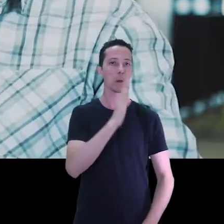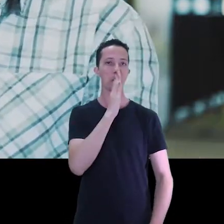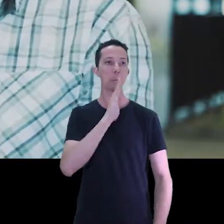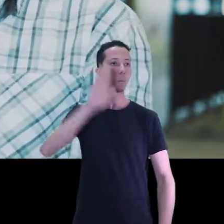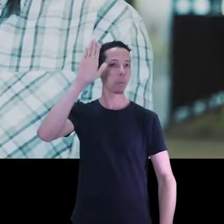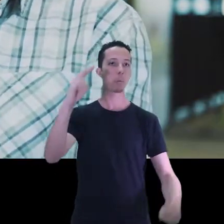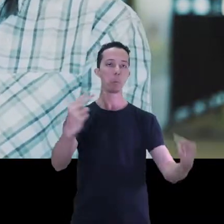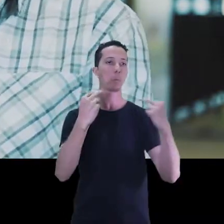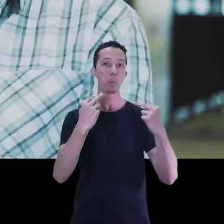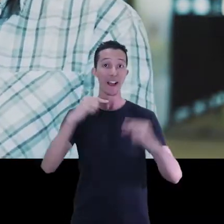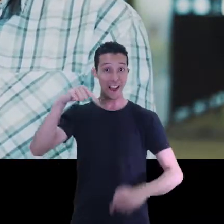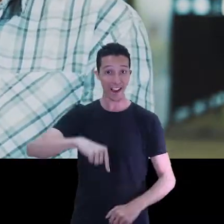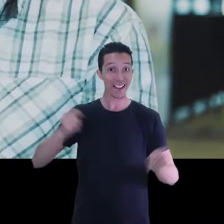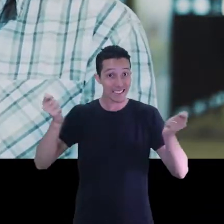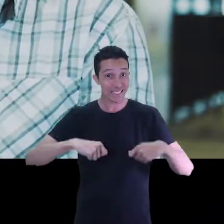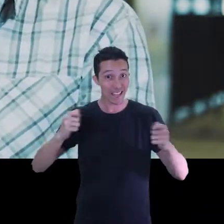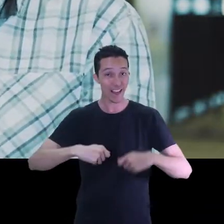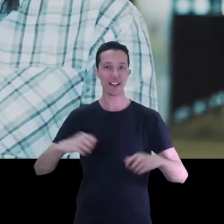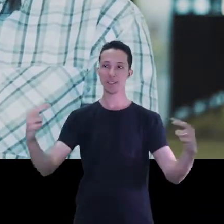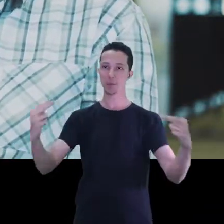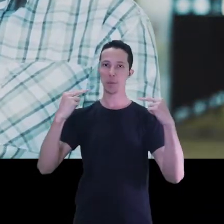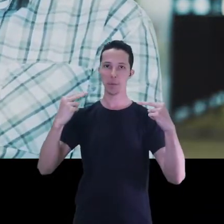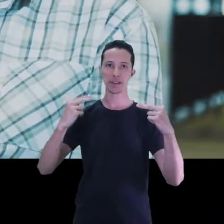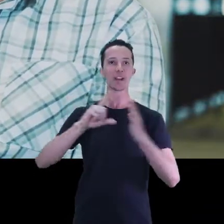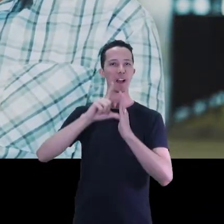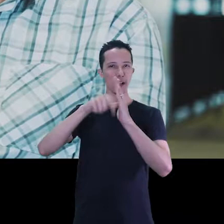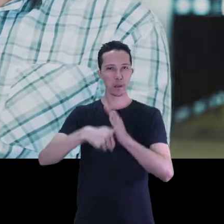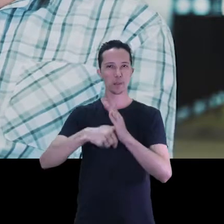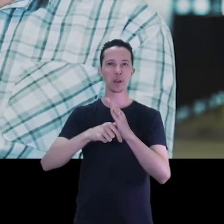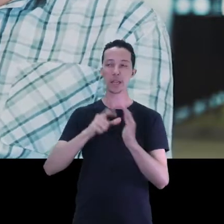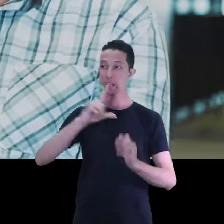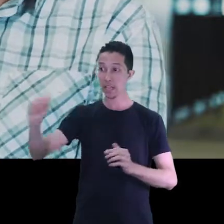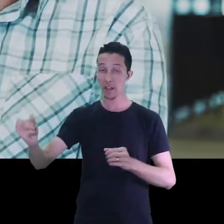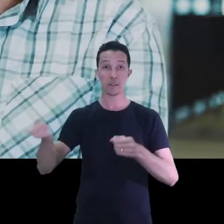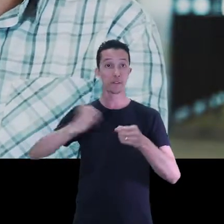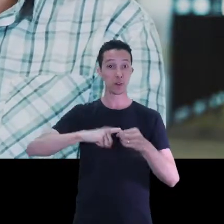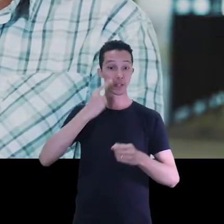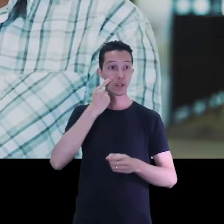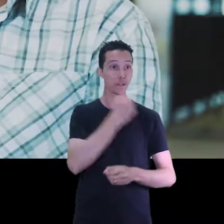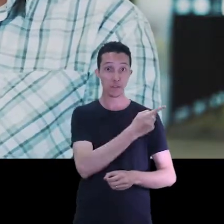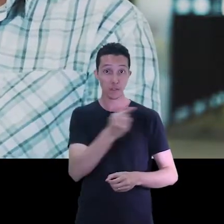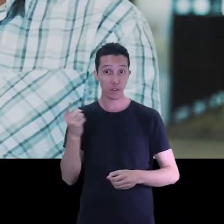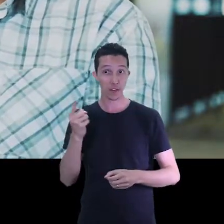um espaço para que eles venham aqui dizer o que eles querem e eles no dia seguinte ou nos momentos que sucedem